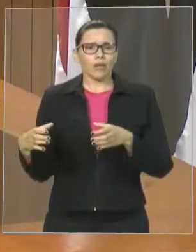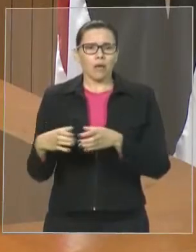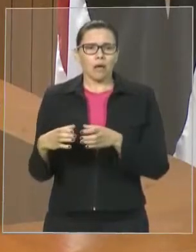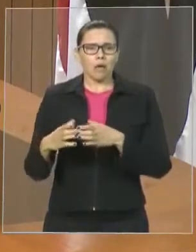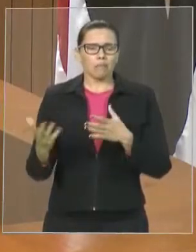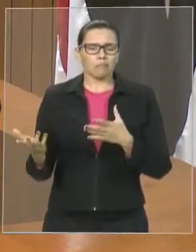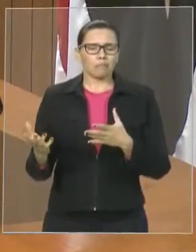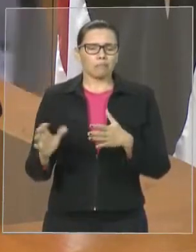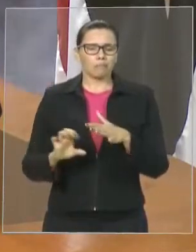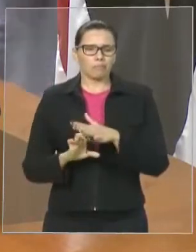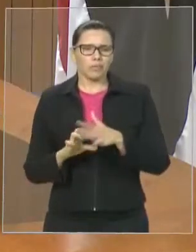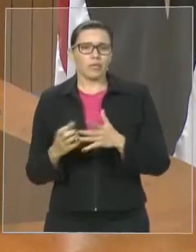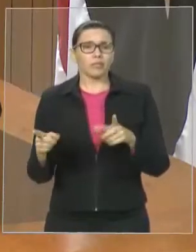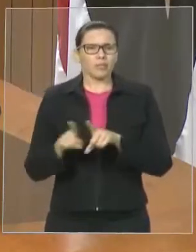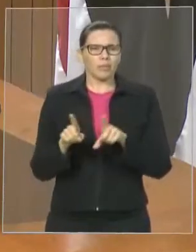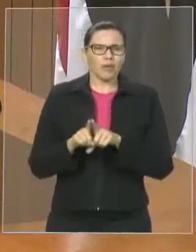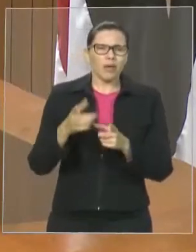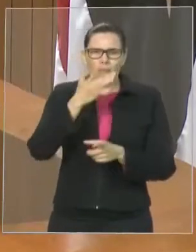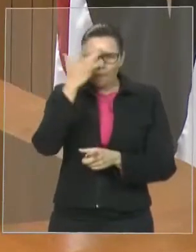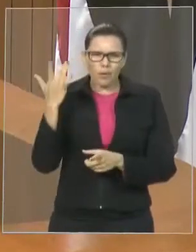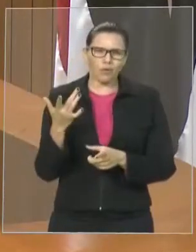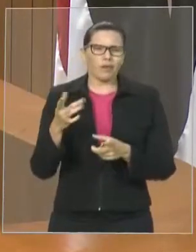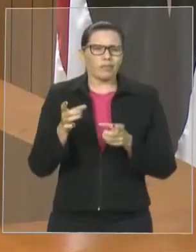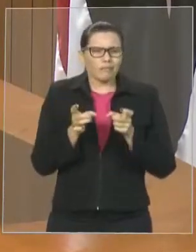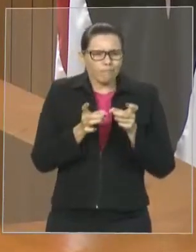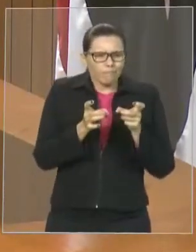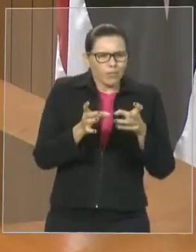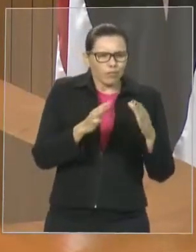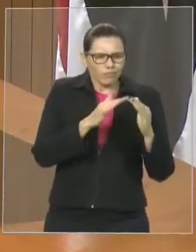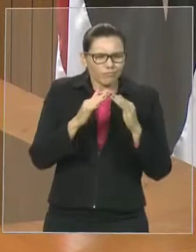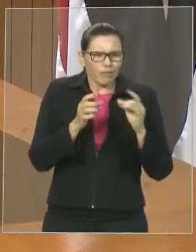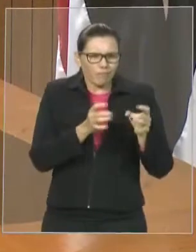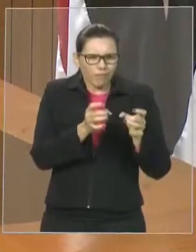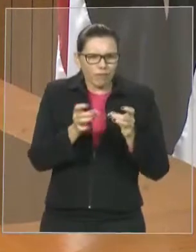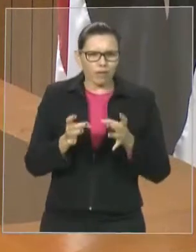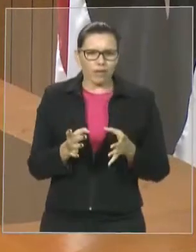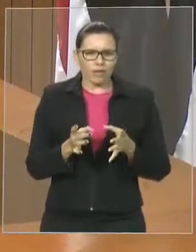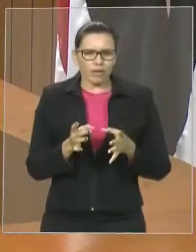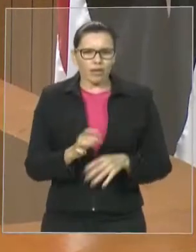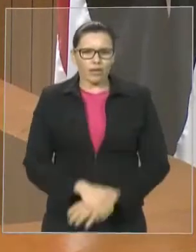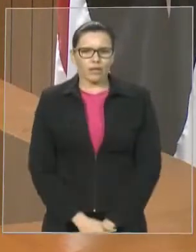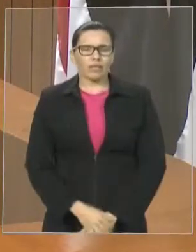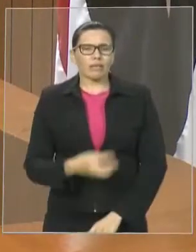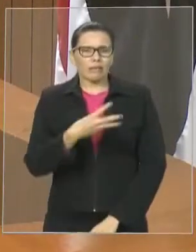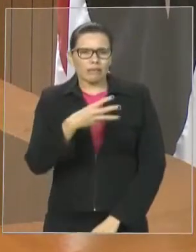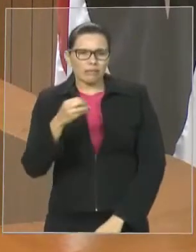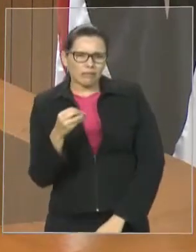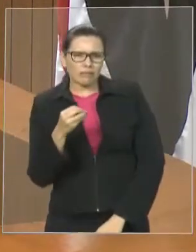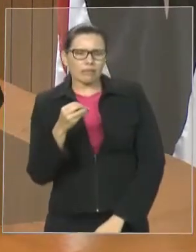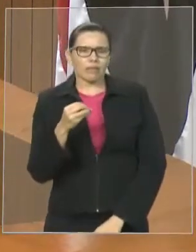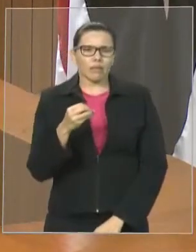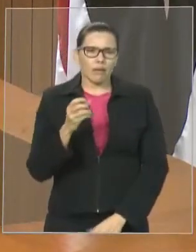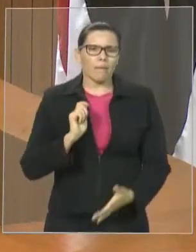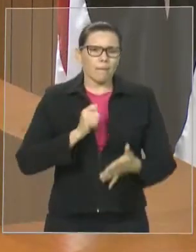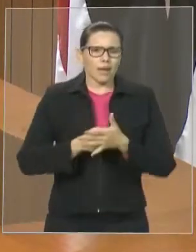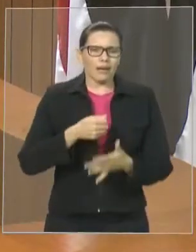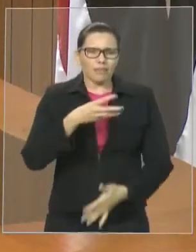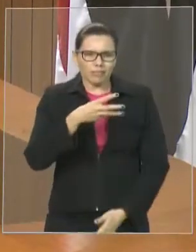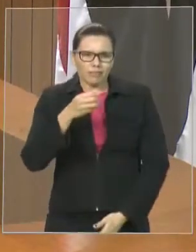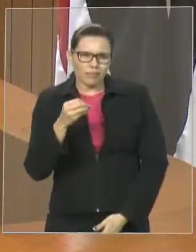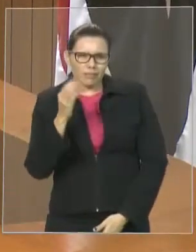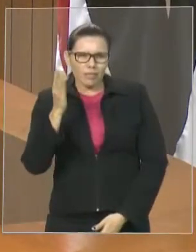só recolhiam 30% da antecipação do ICMS, passaram a recolher